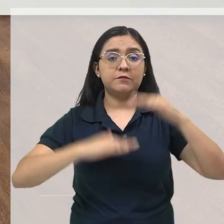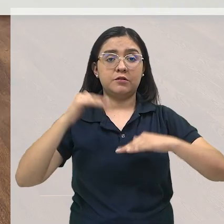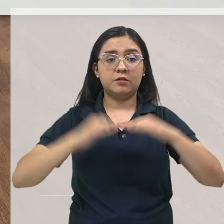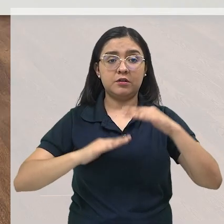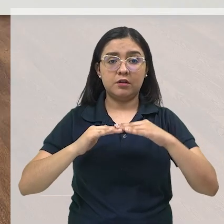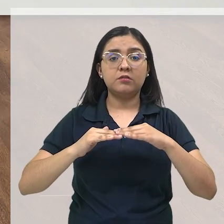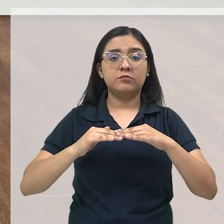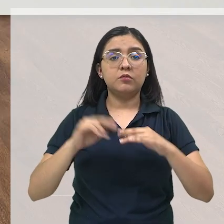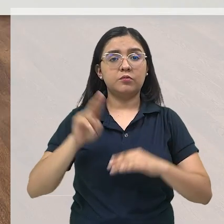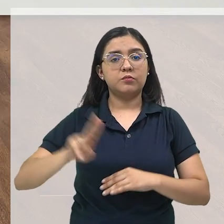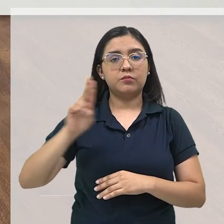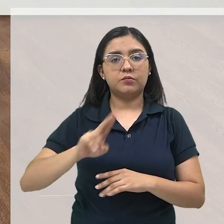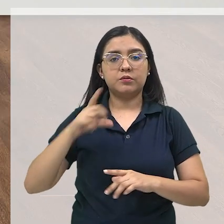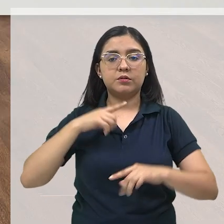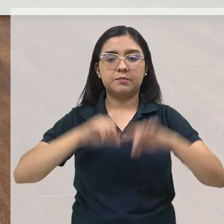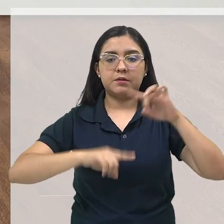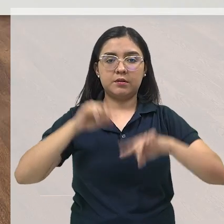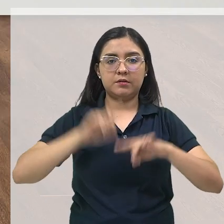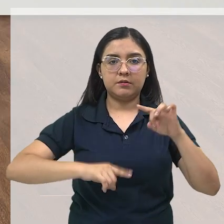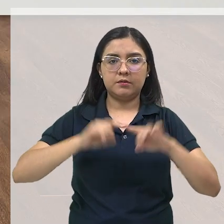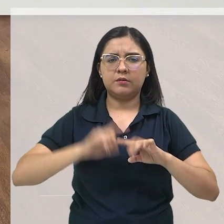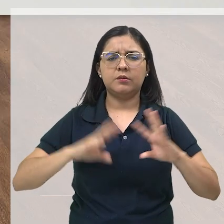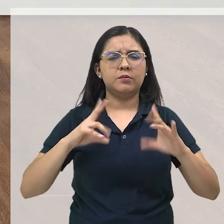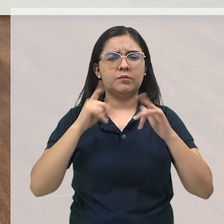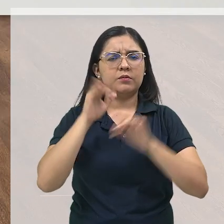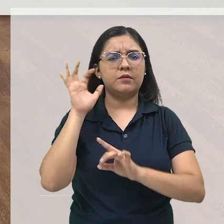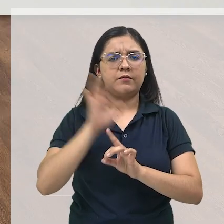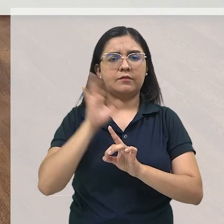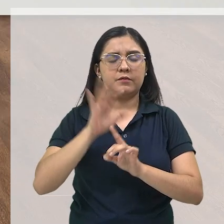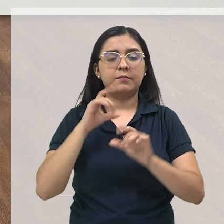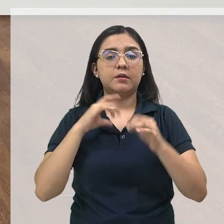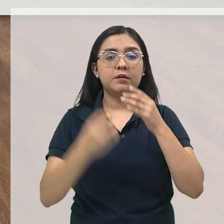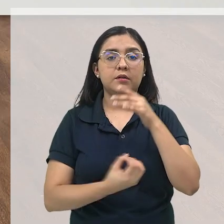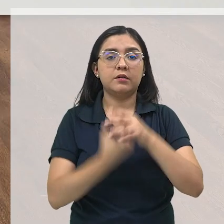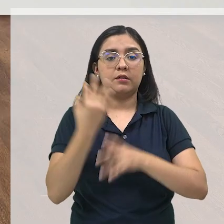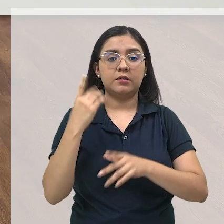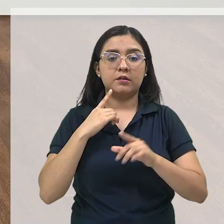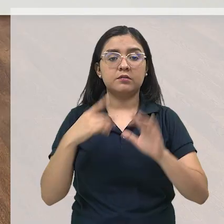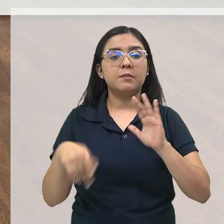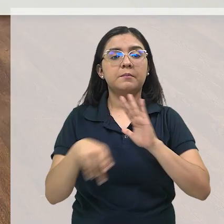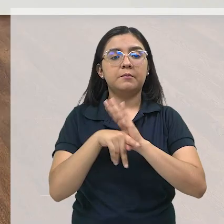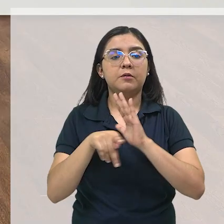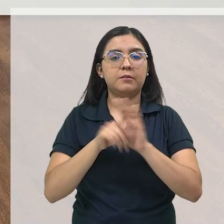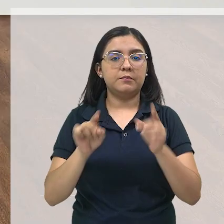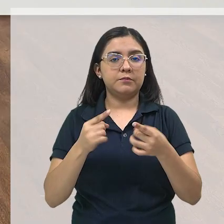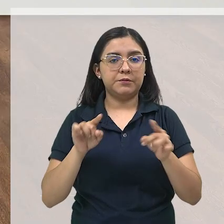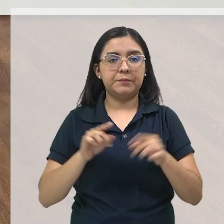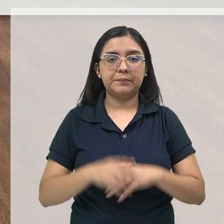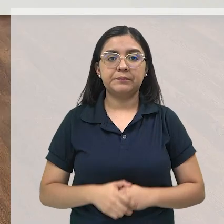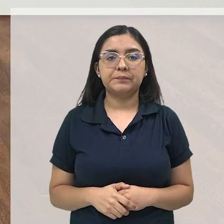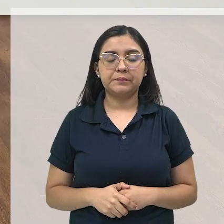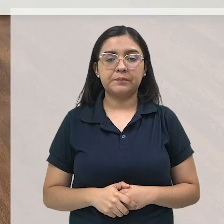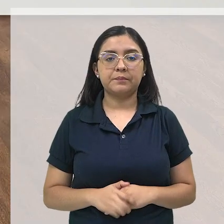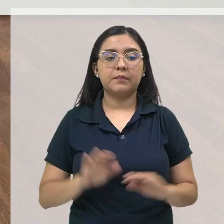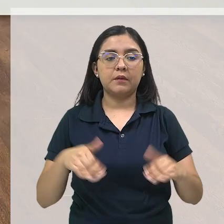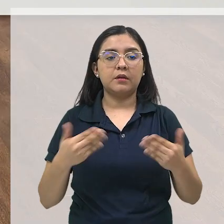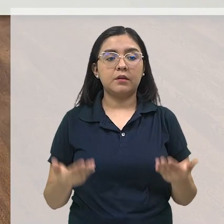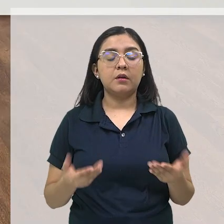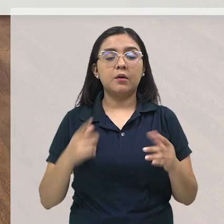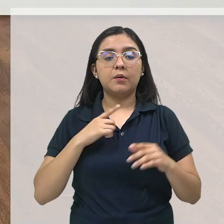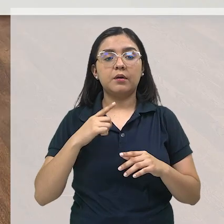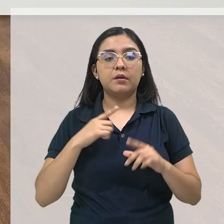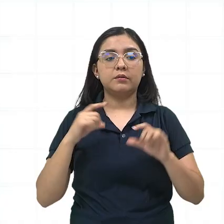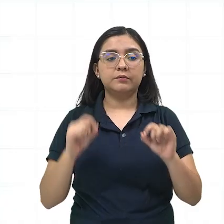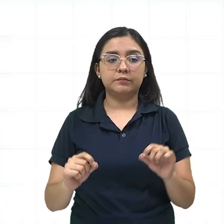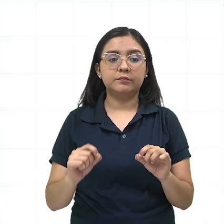choro, eles utilizam esses instrumentos, todas essas influências, para fazer as suas composições musicais. A